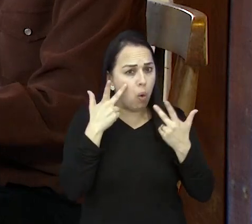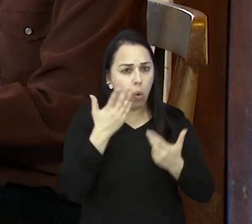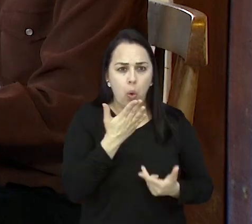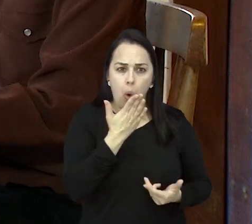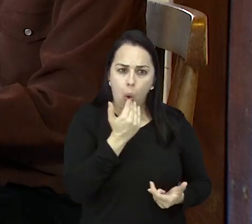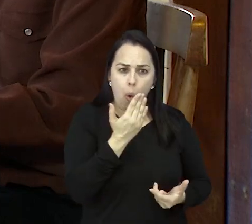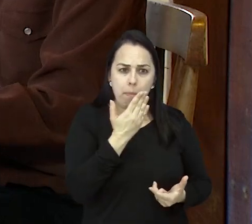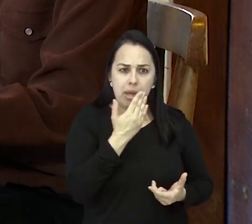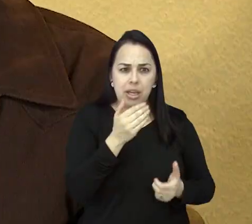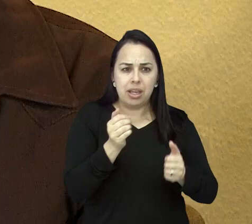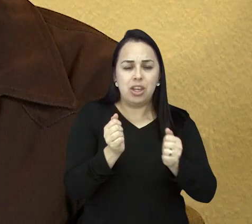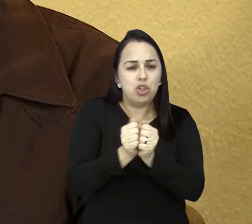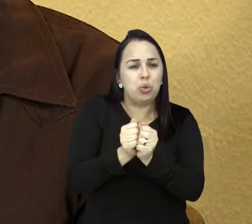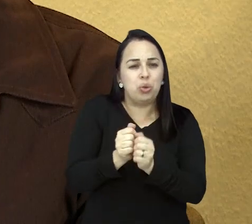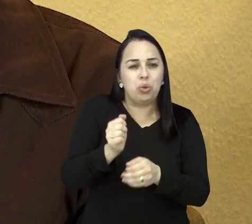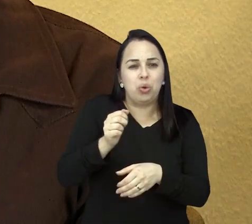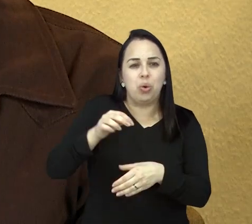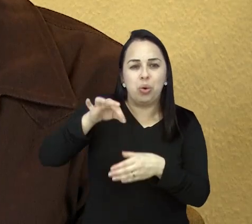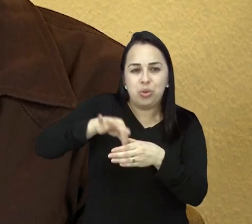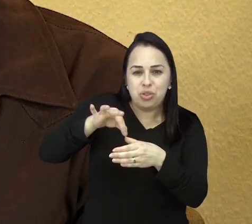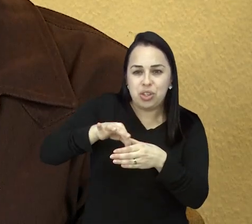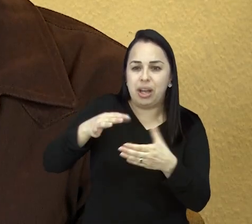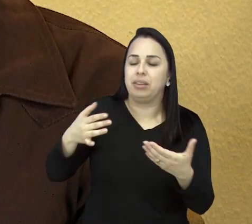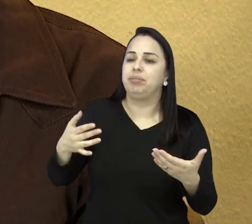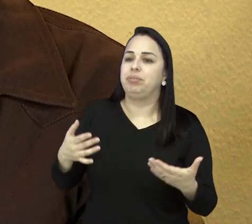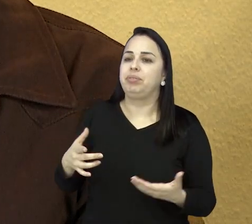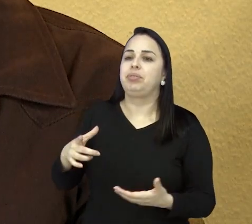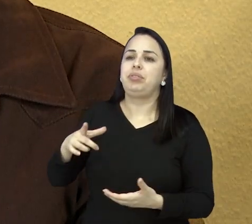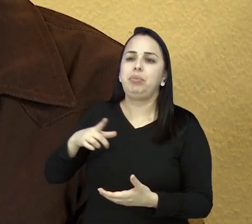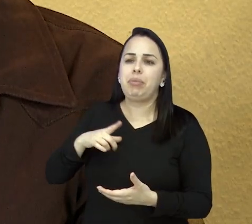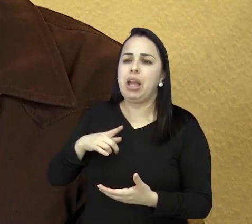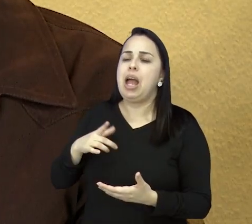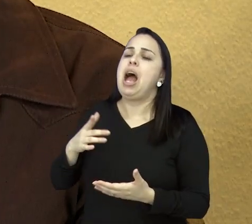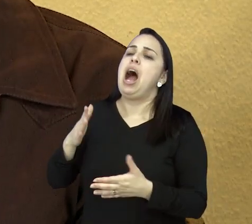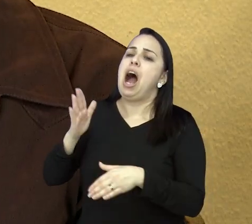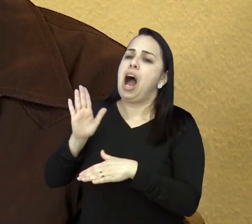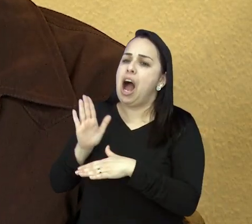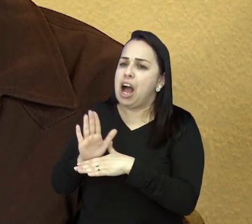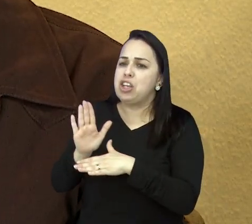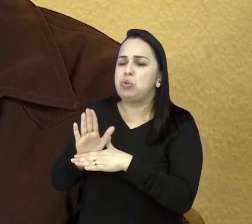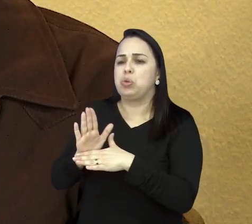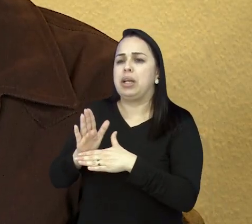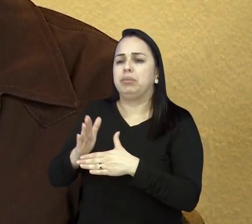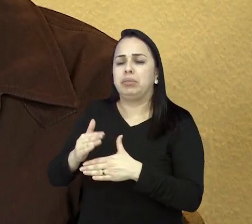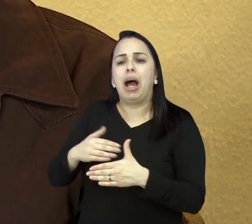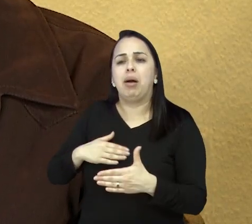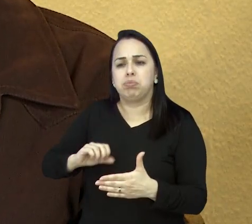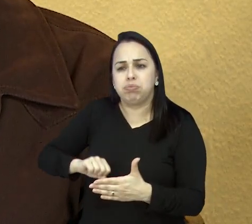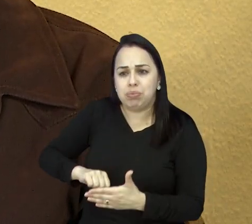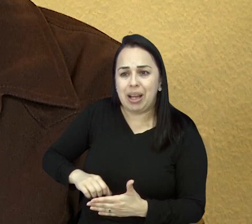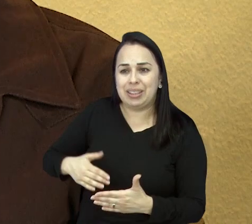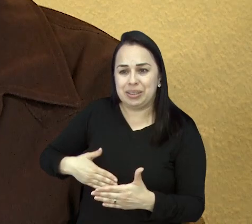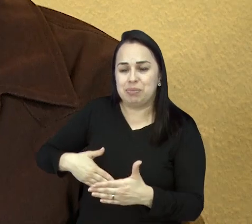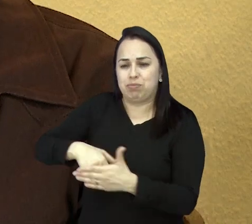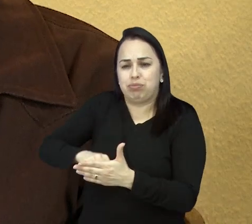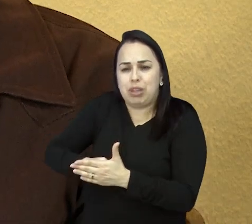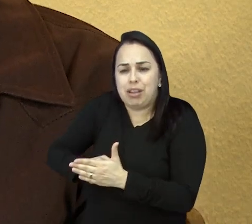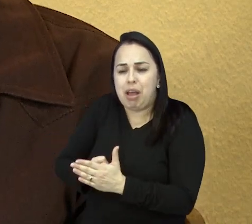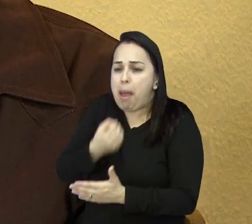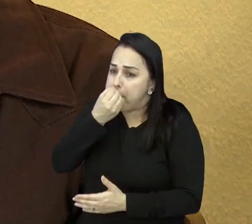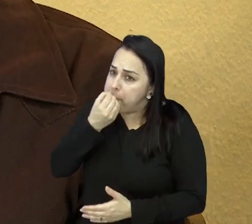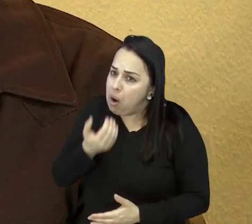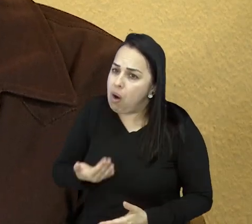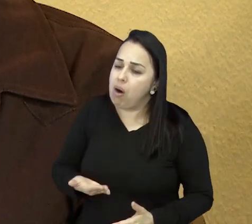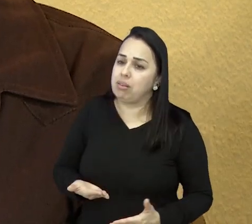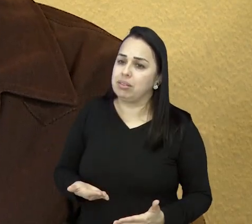refeições, né, com chás. Sim, sim. Como ele tem propriedades também diuréticas, né? Ele sacia. Ele é um ótimo acompanhamento.